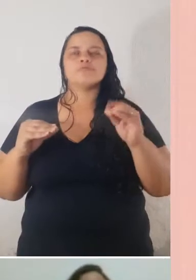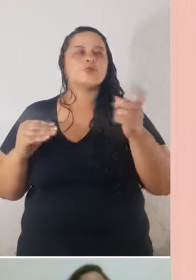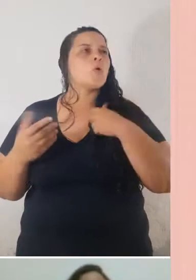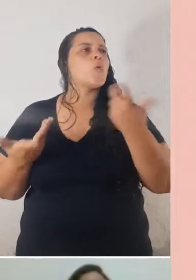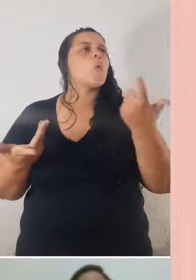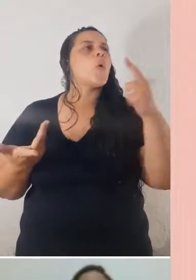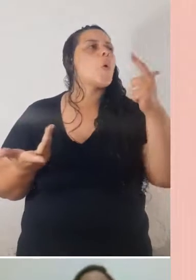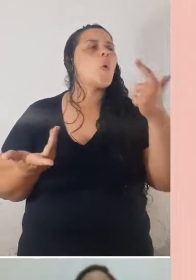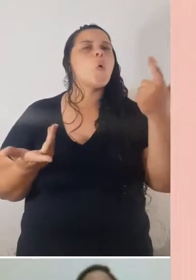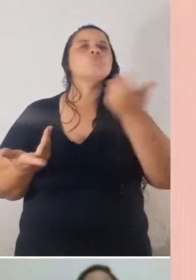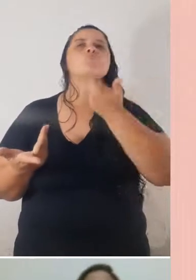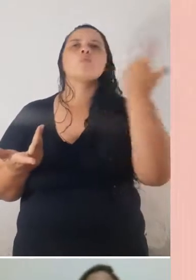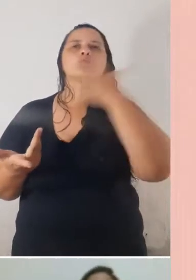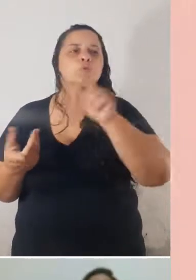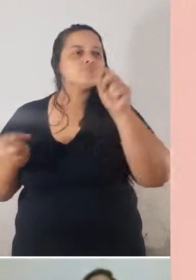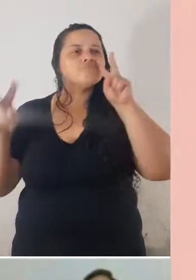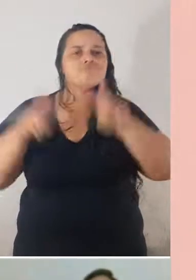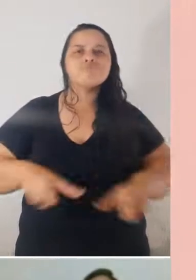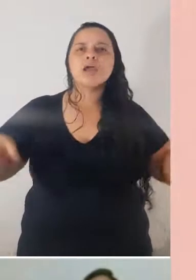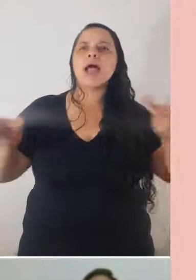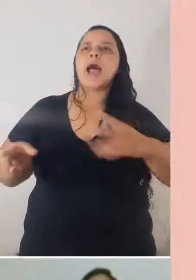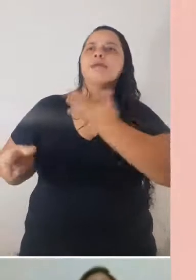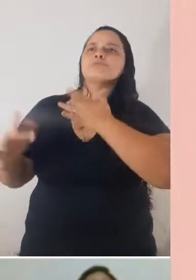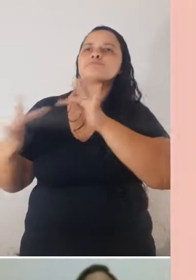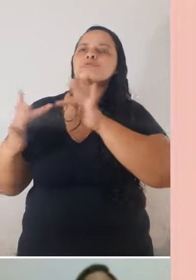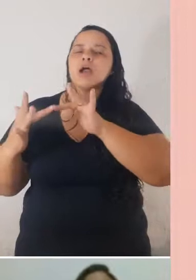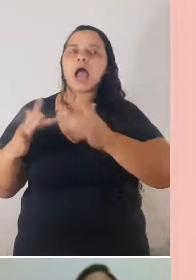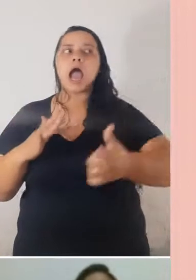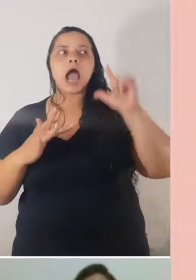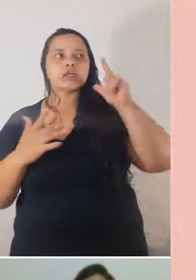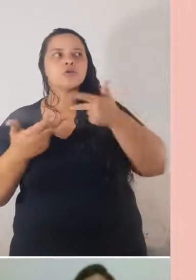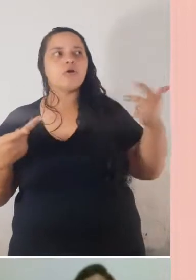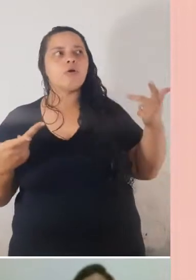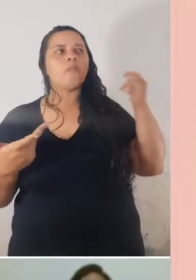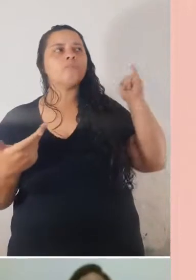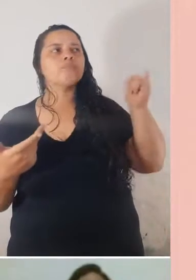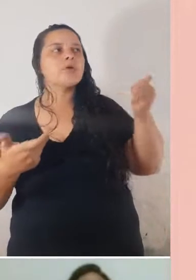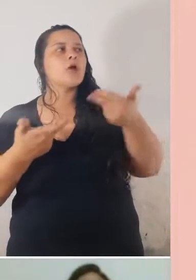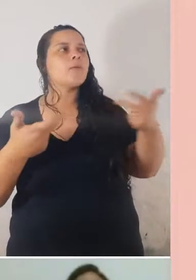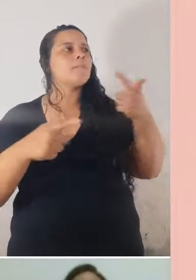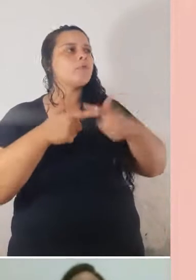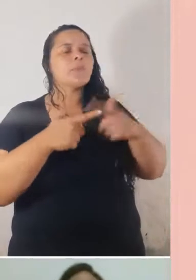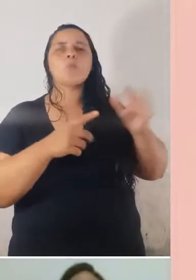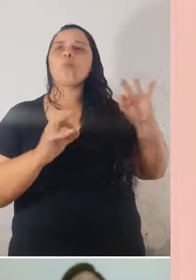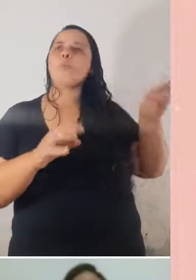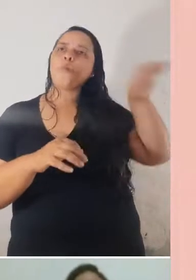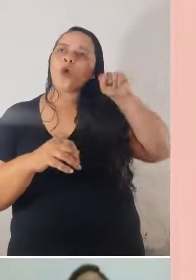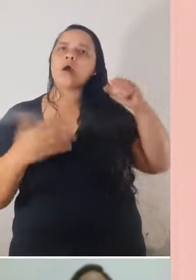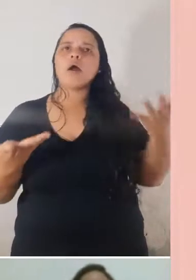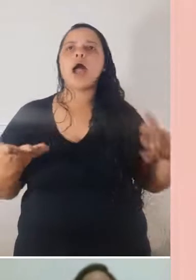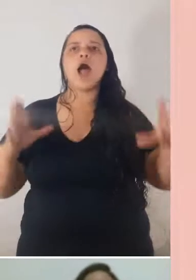meus irmãos, e nem tampouco os rumores que outrora me perturbavam. A noite desceu, nas